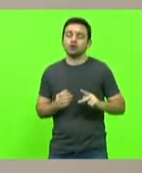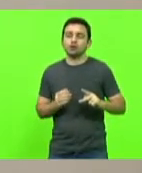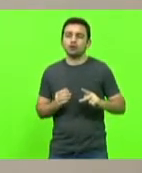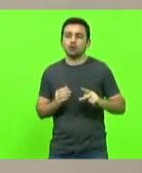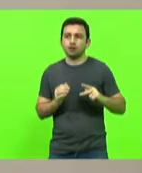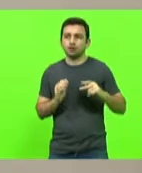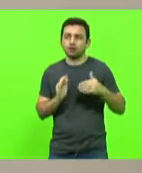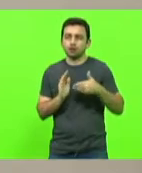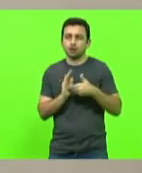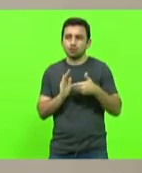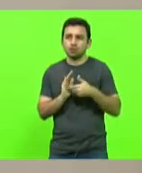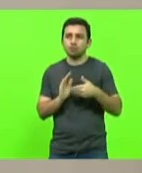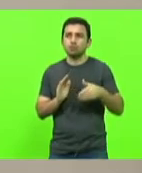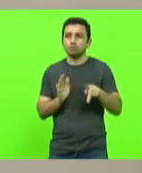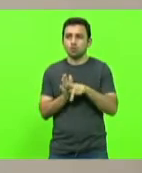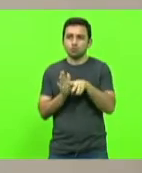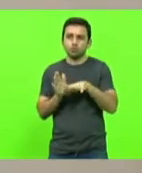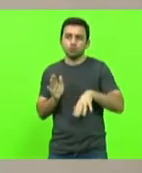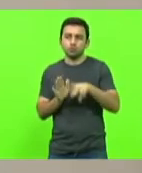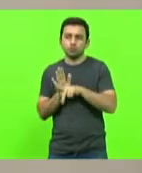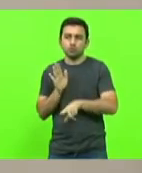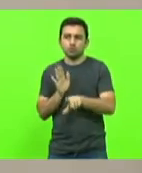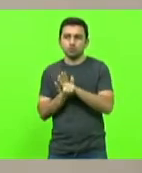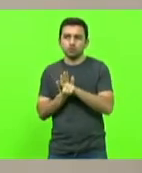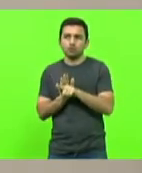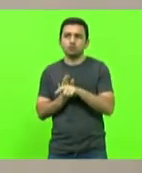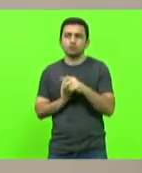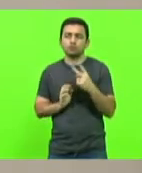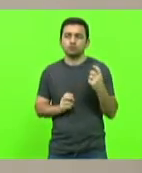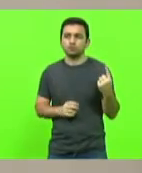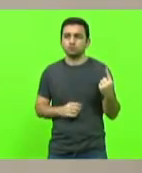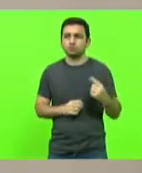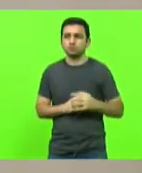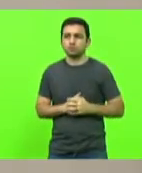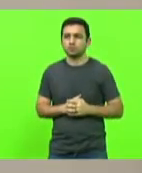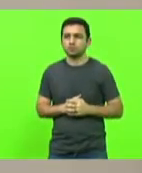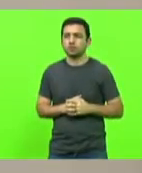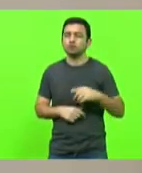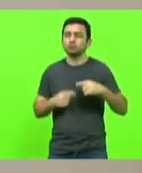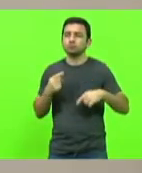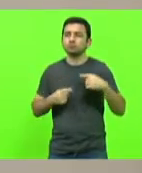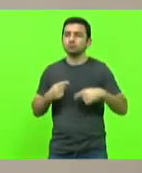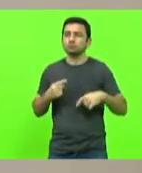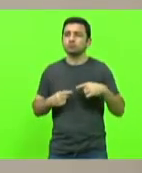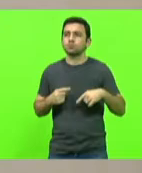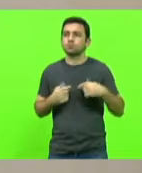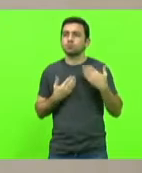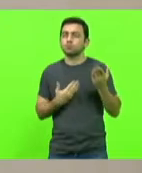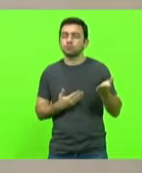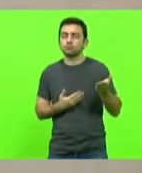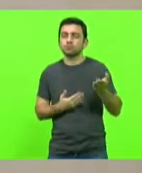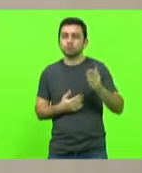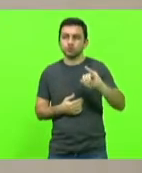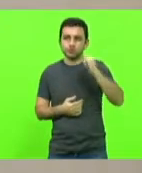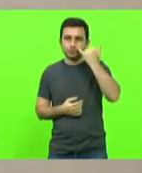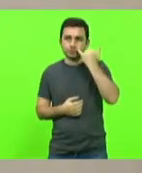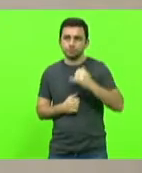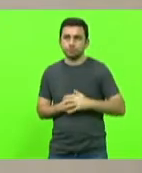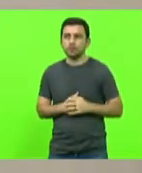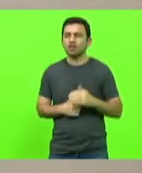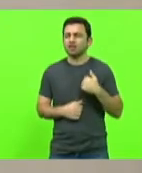PL 823-2021. Em discussão. Presidente. Para discutir com a palavra o deputado Gessé Lopes. Eu